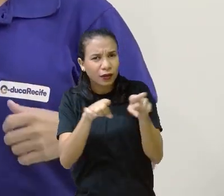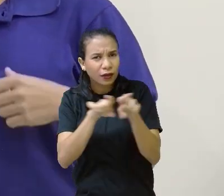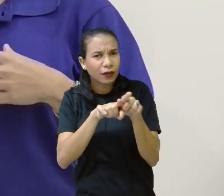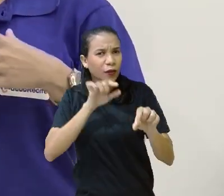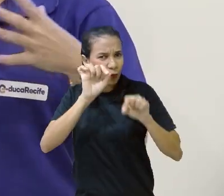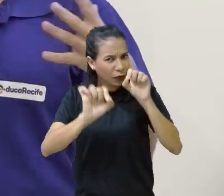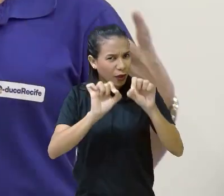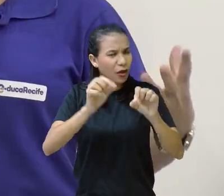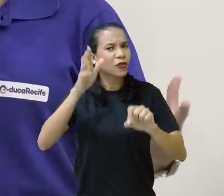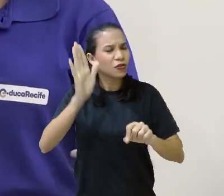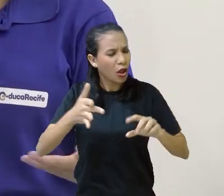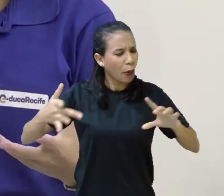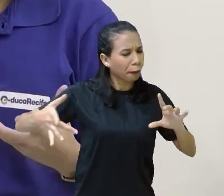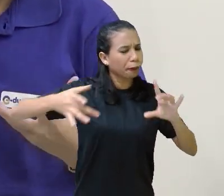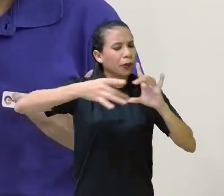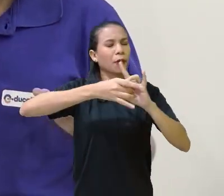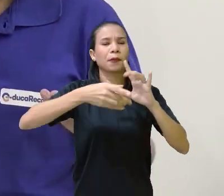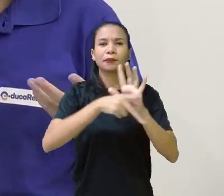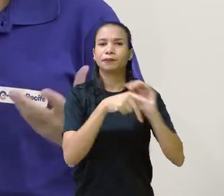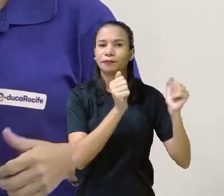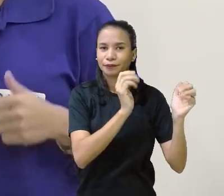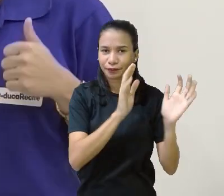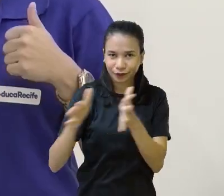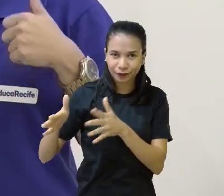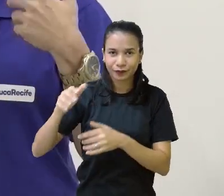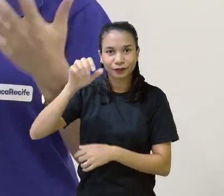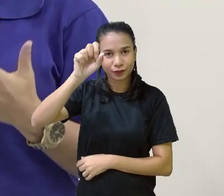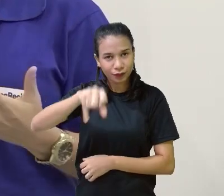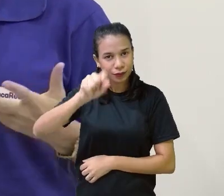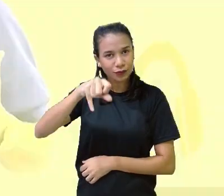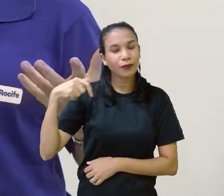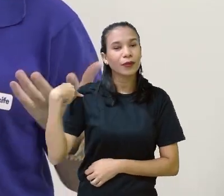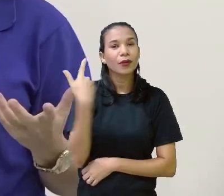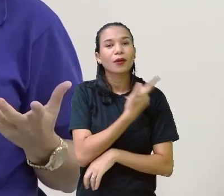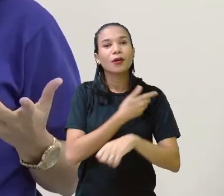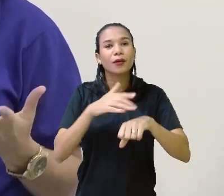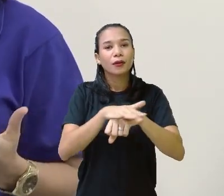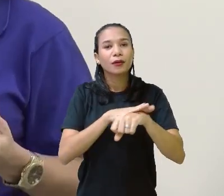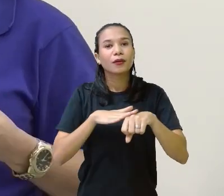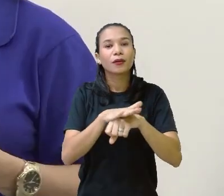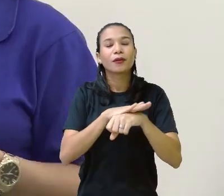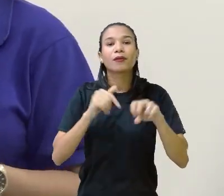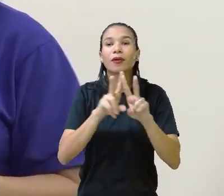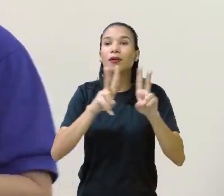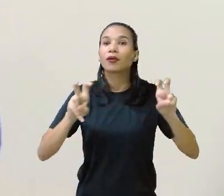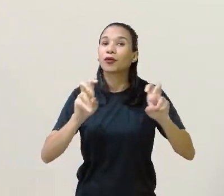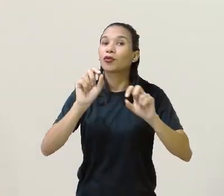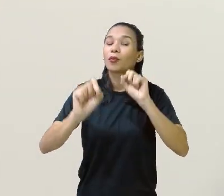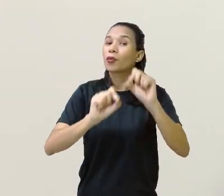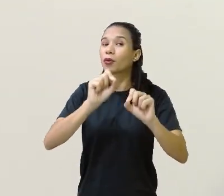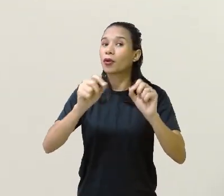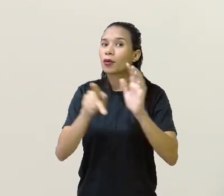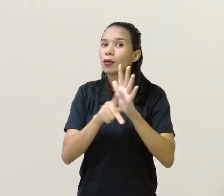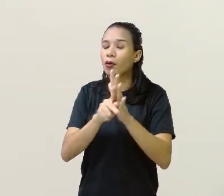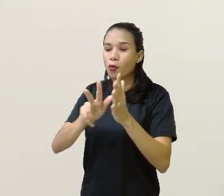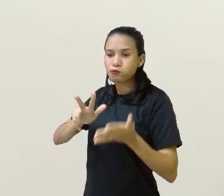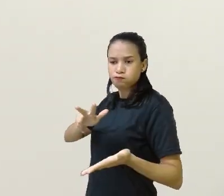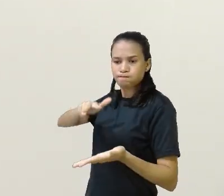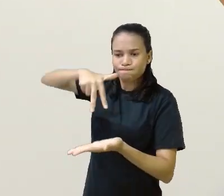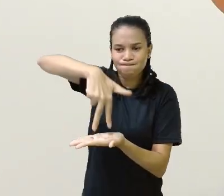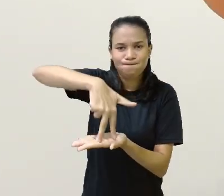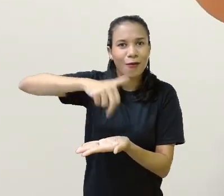inclusive faz parte desse processo, né? A gente vai conversar um pouco hoje sobre